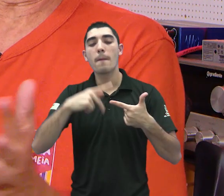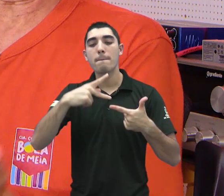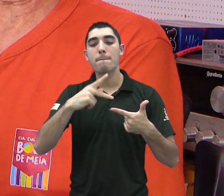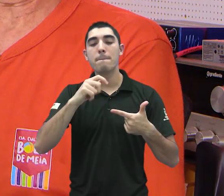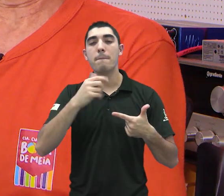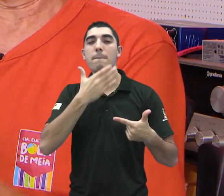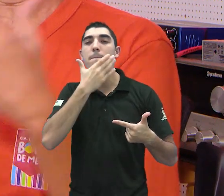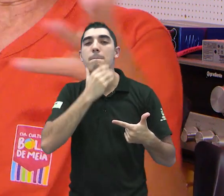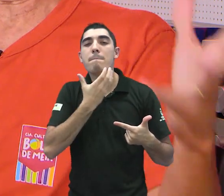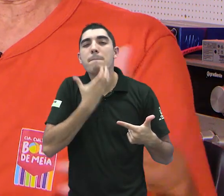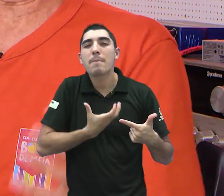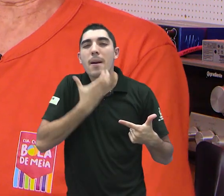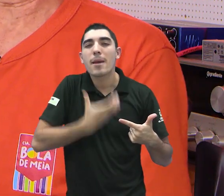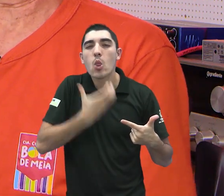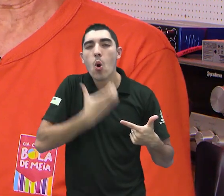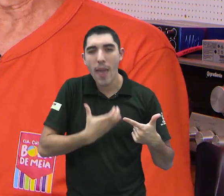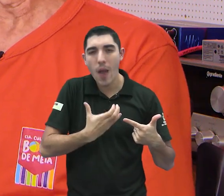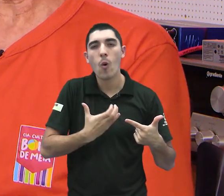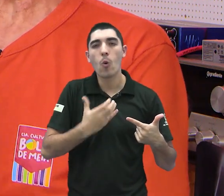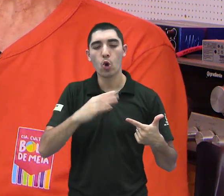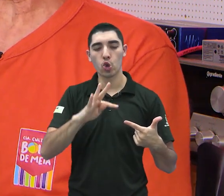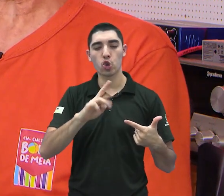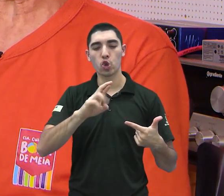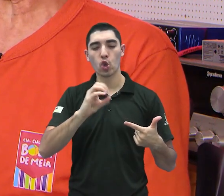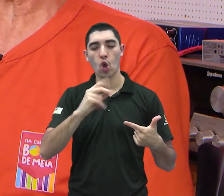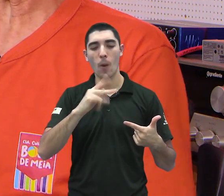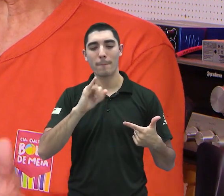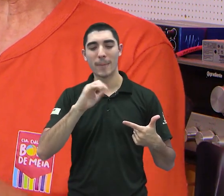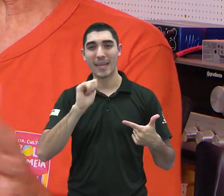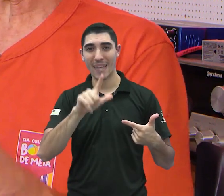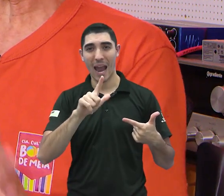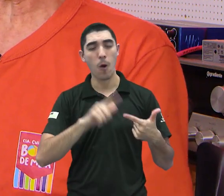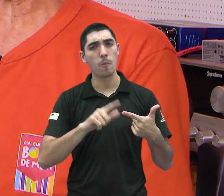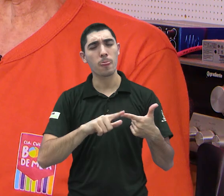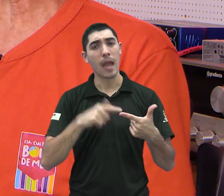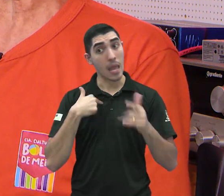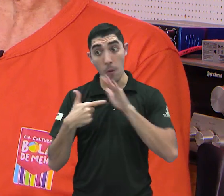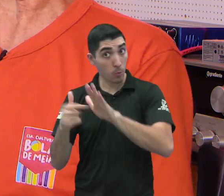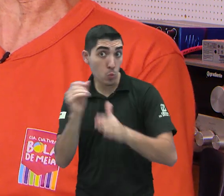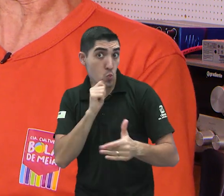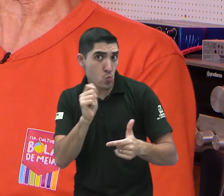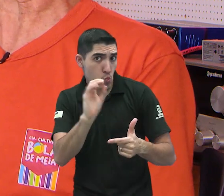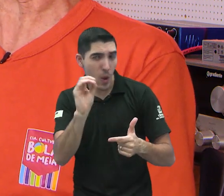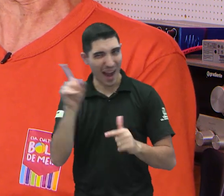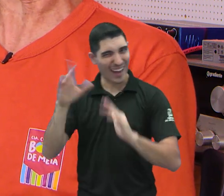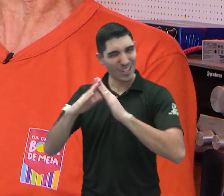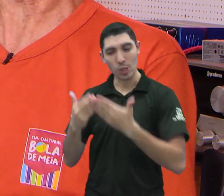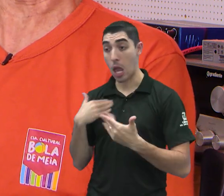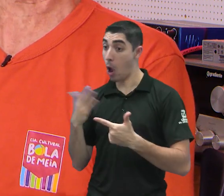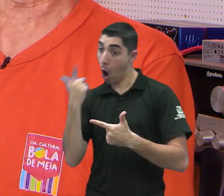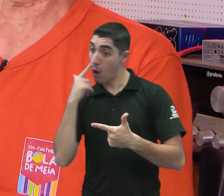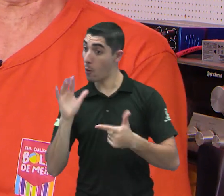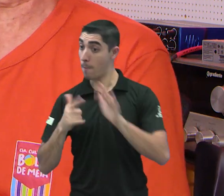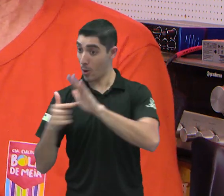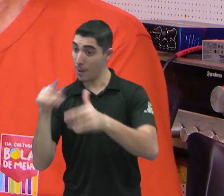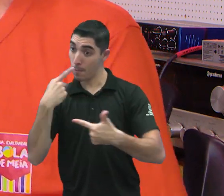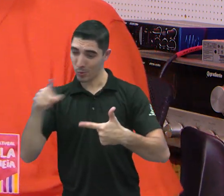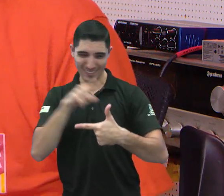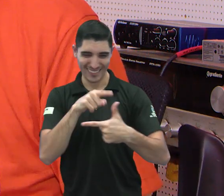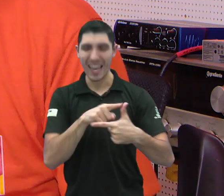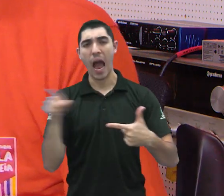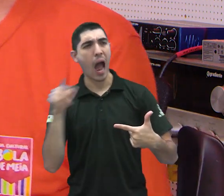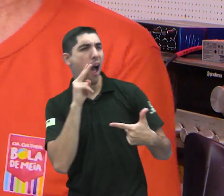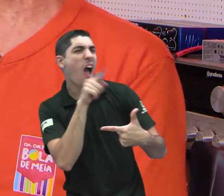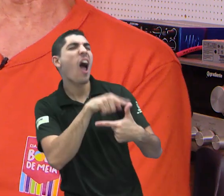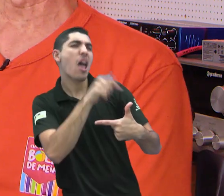Papai Noel Tropical para a minha turminha, né? Vieram os três cantando, não, a gente quer cantar o Papai Noel Tropical. Mas eu não ensinei essa música. Mas